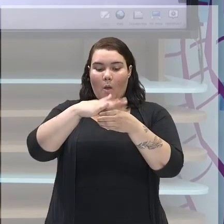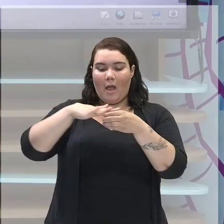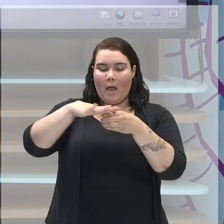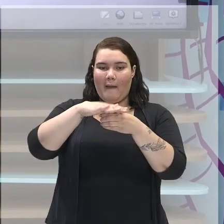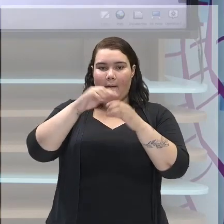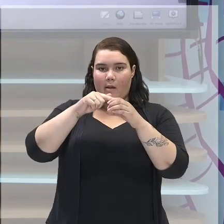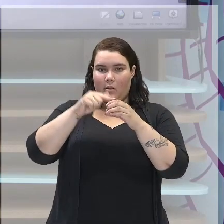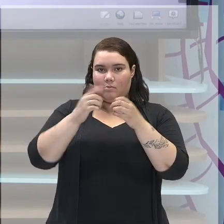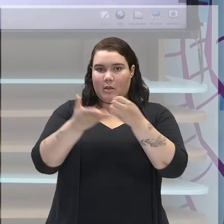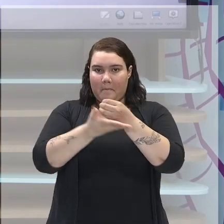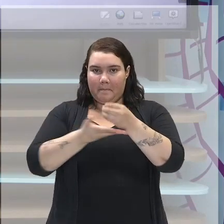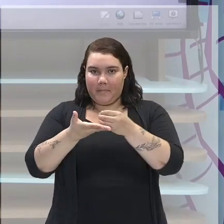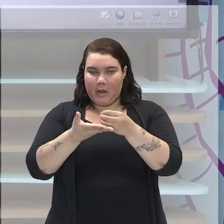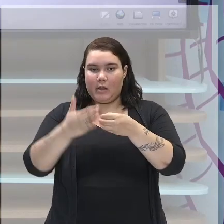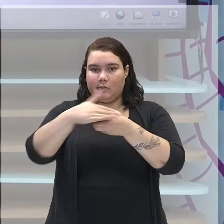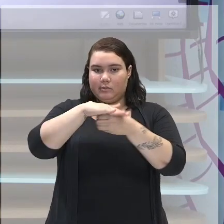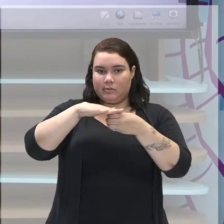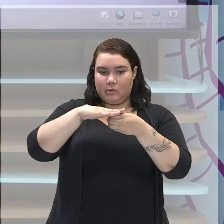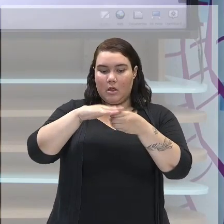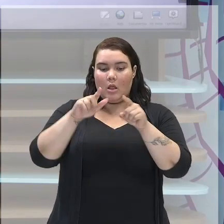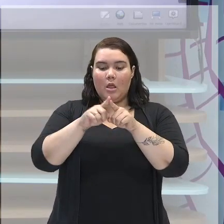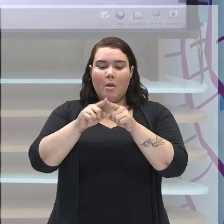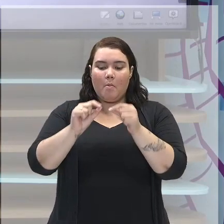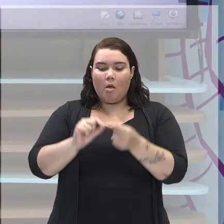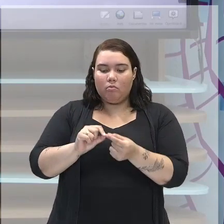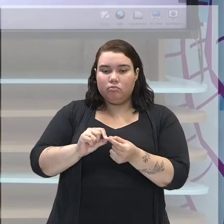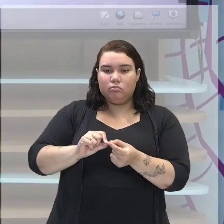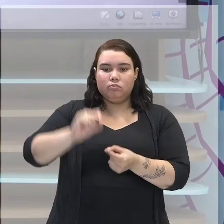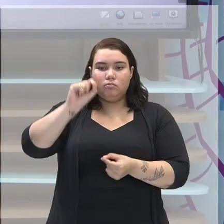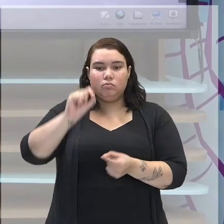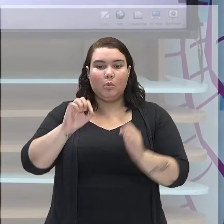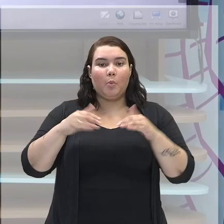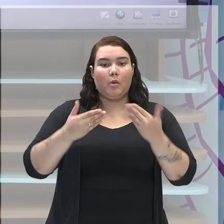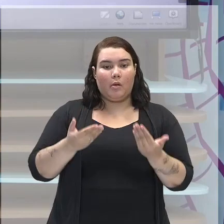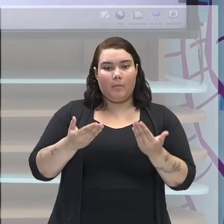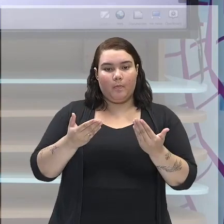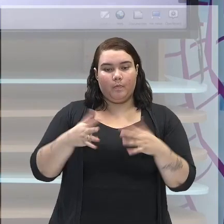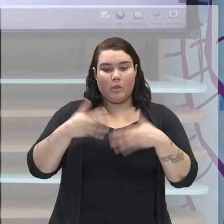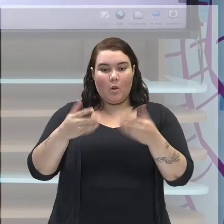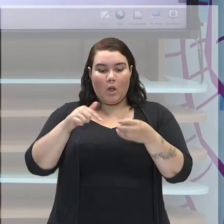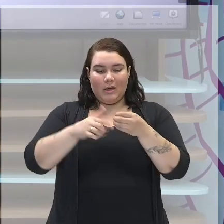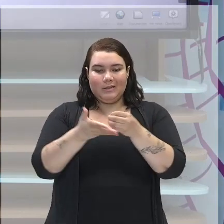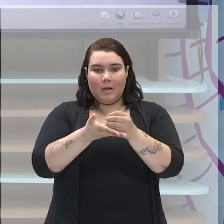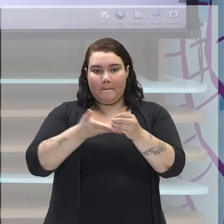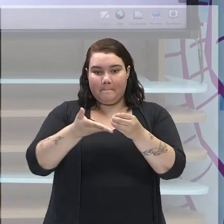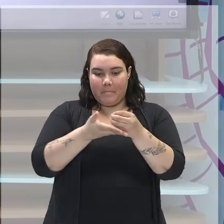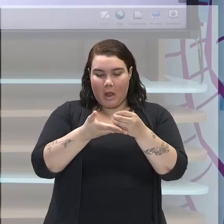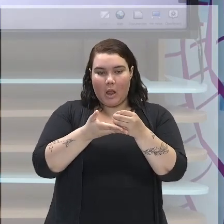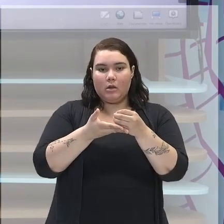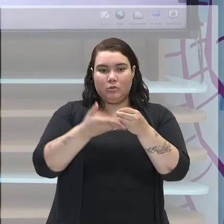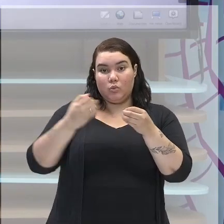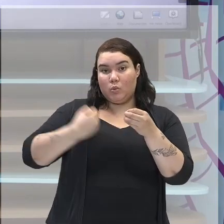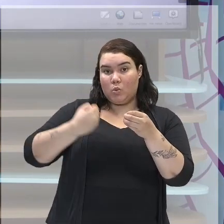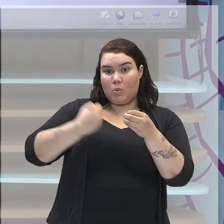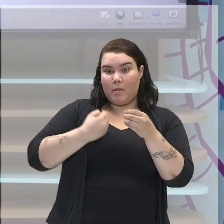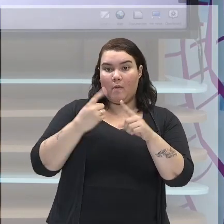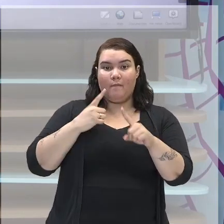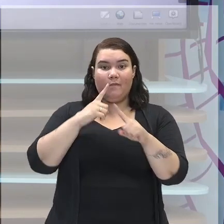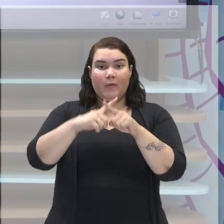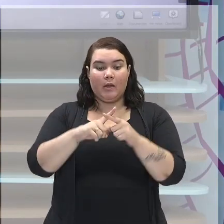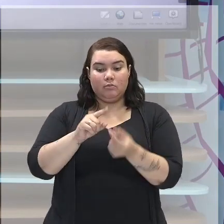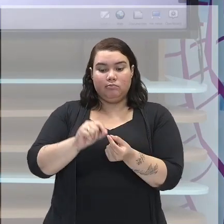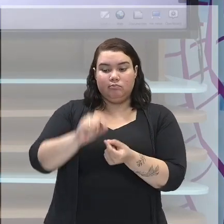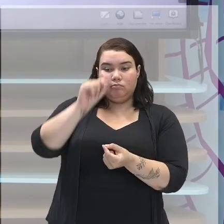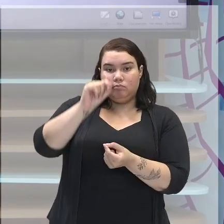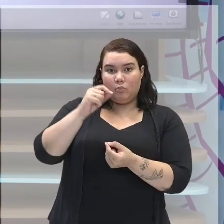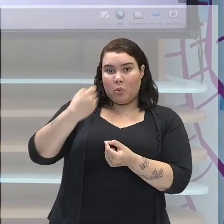base e qual é a altura desse cilindro. Então, quando você multiplica a área da base vezes a altura,